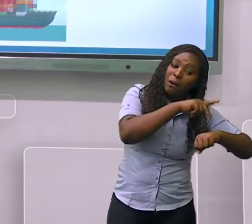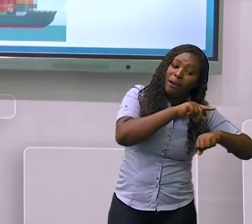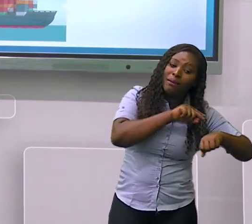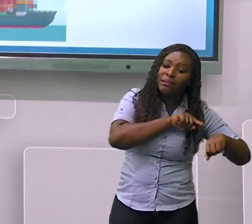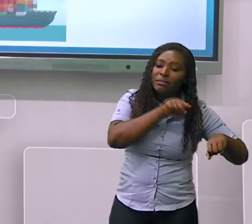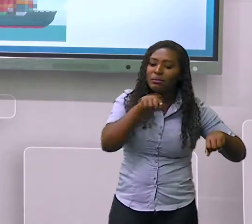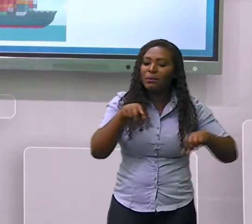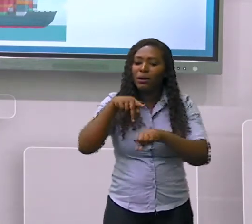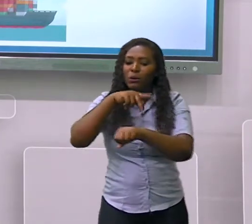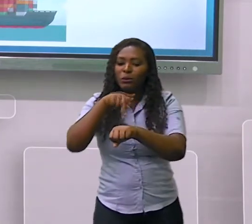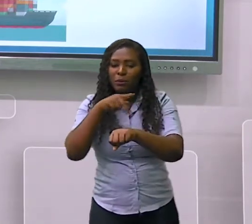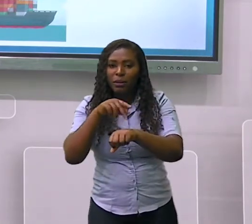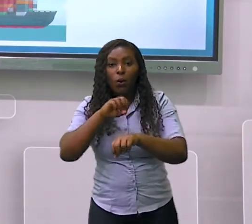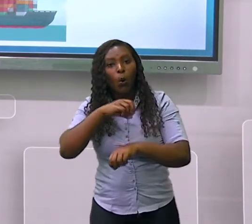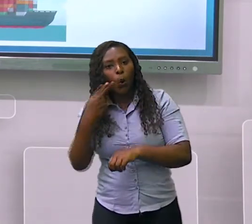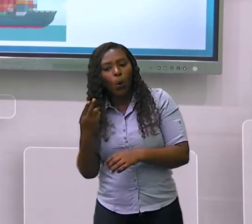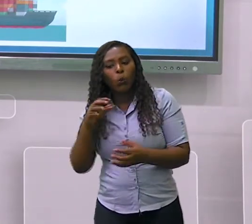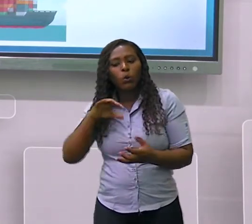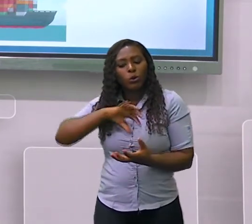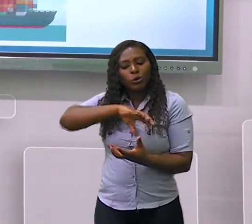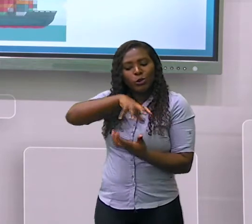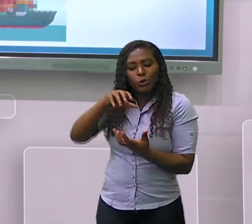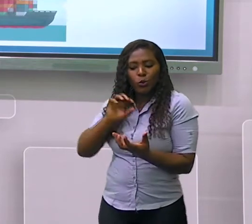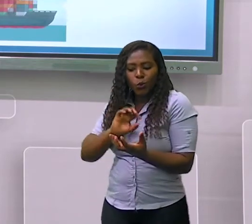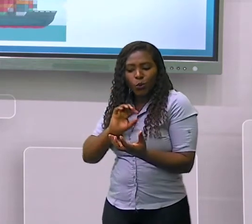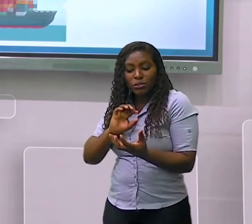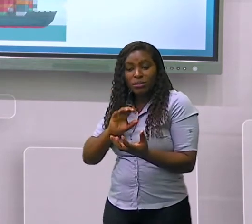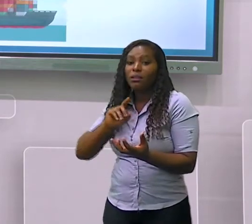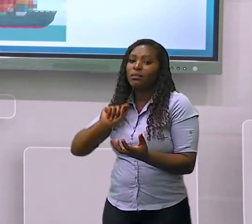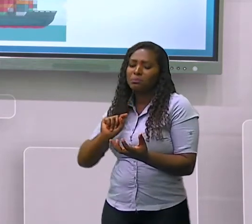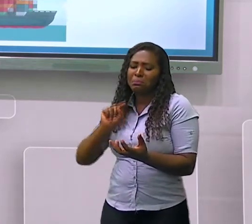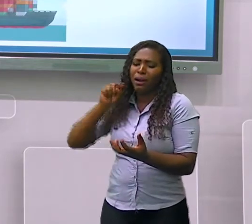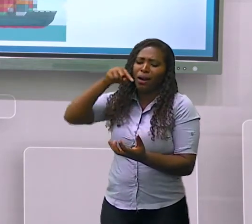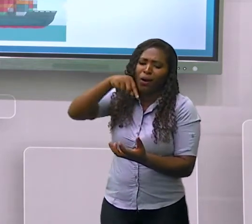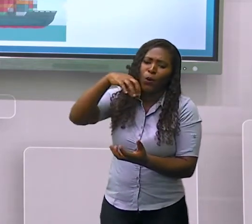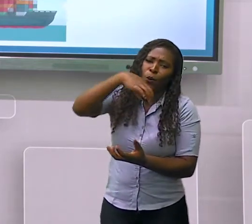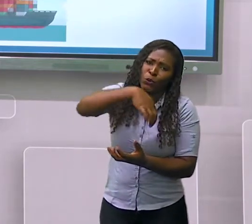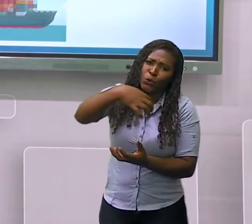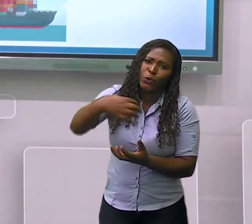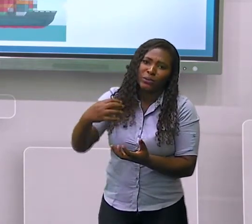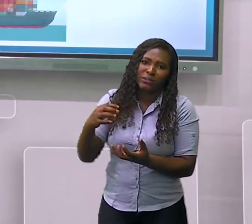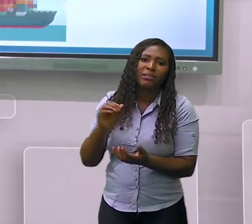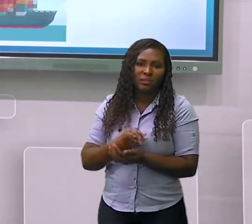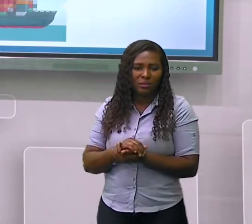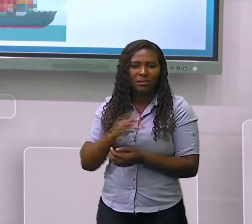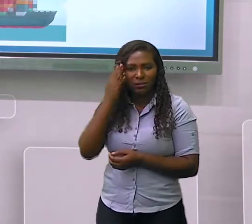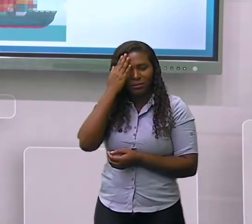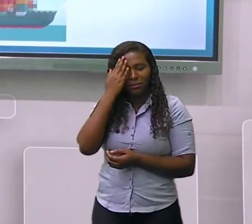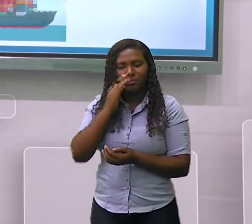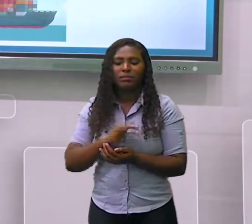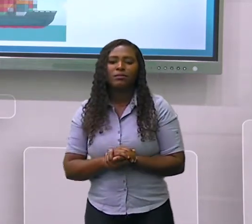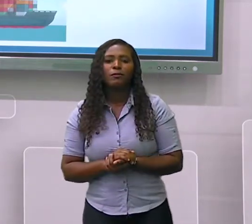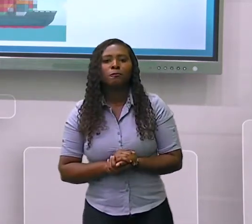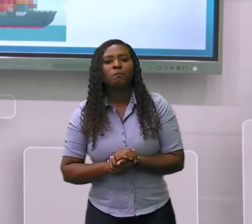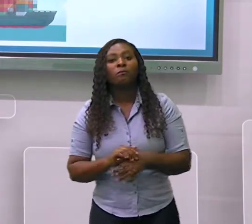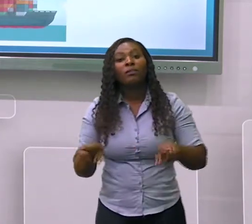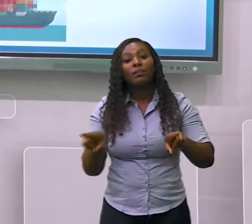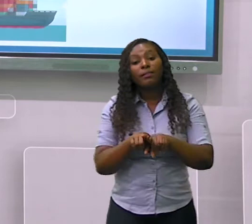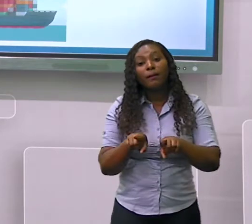a outro. Por fim, enquanto atividades econômicas, temos o